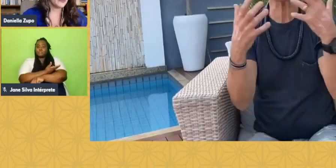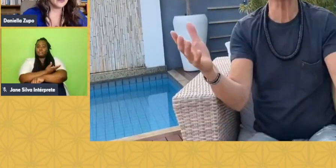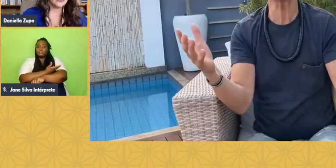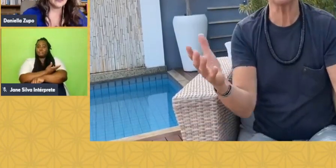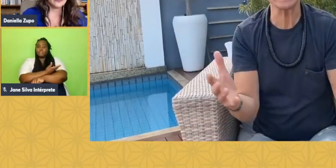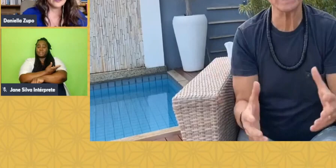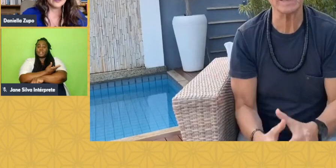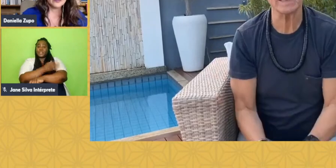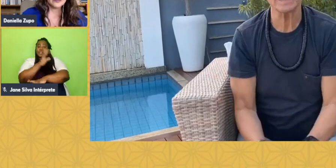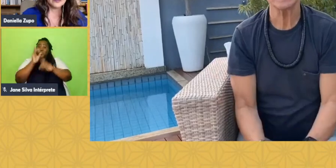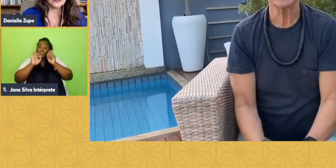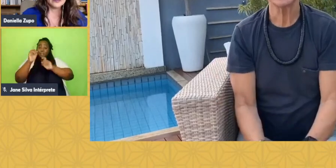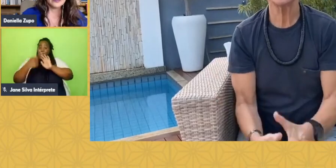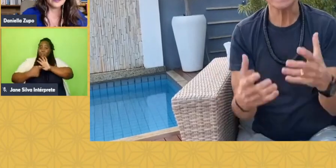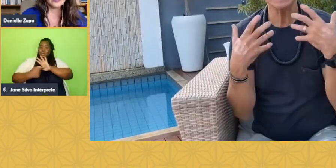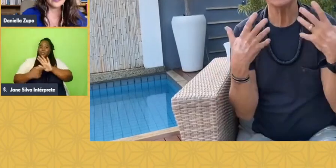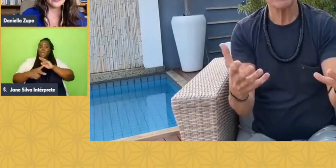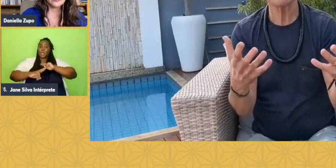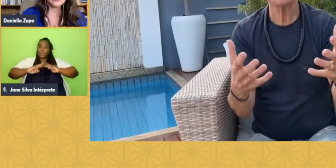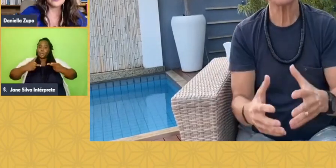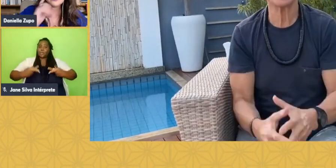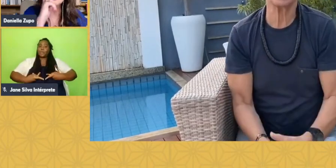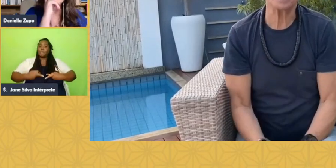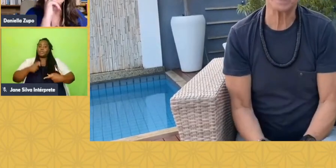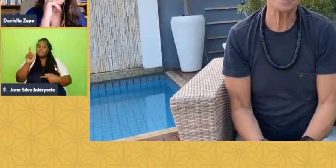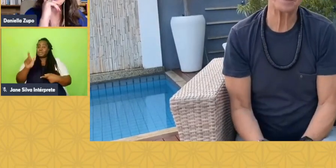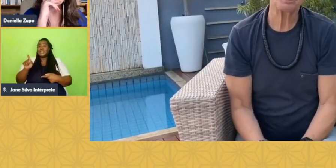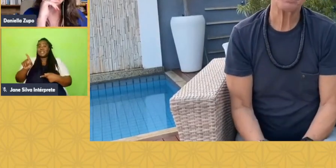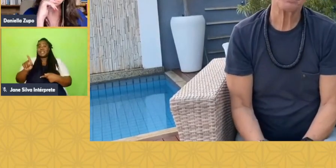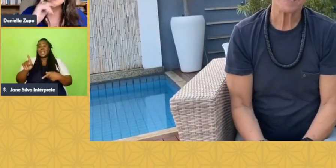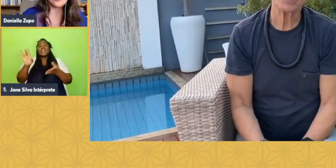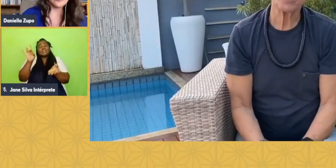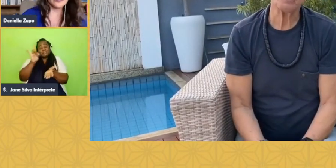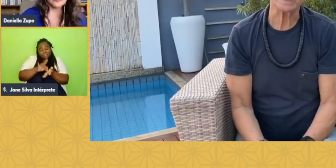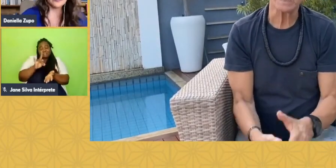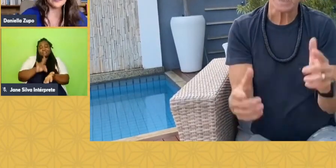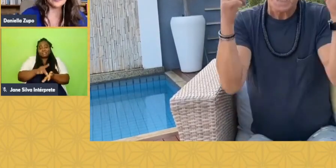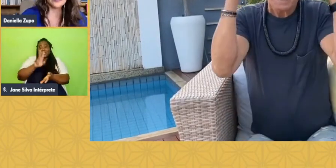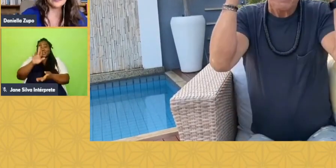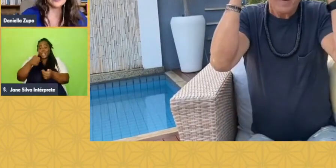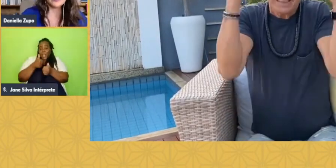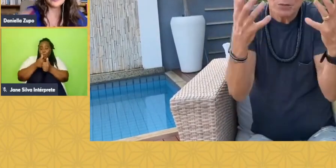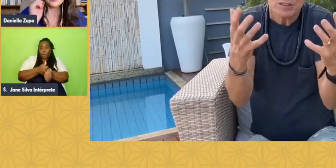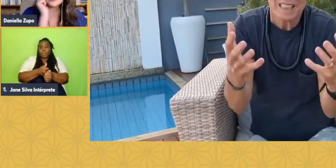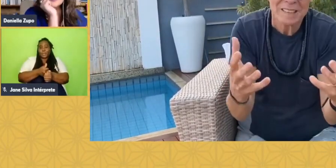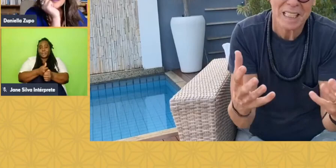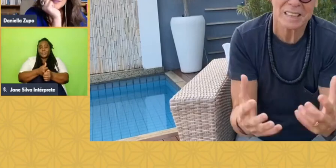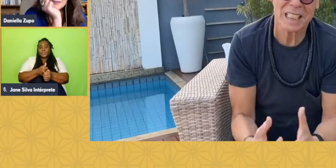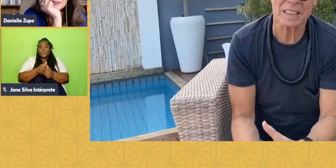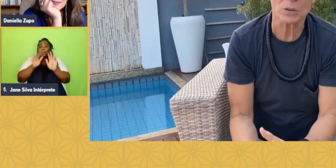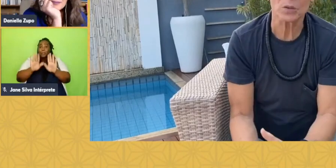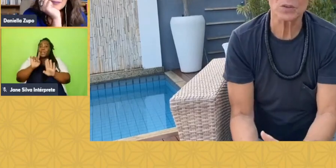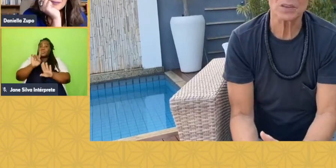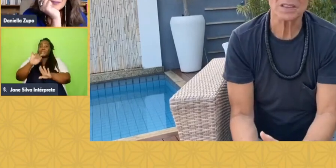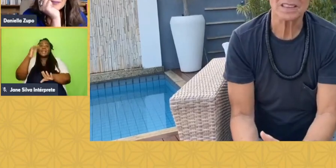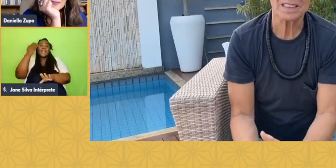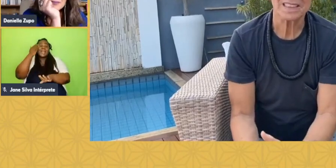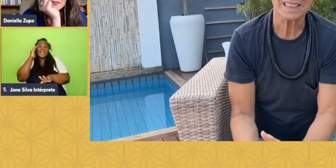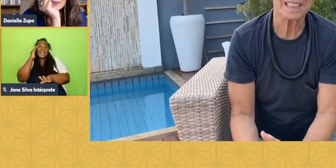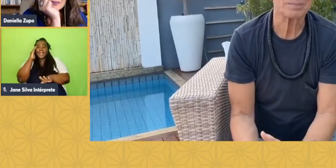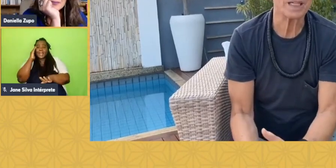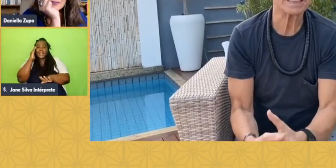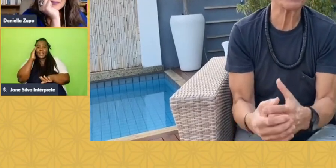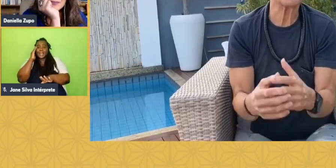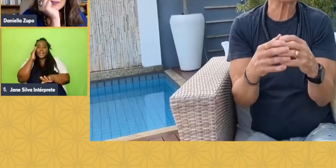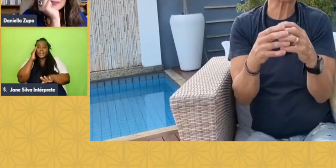das expressões humanas que ele certamente acompanha basta você entender isso